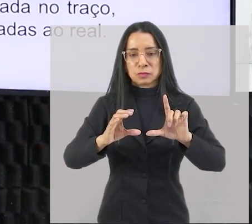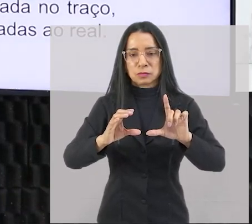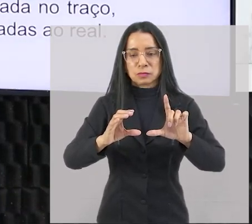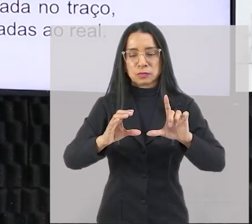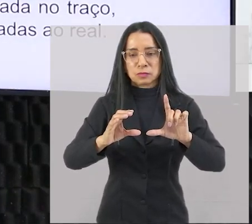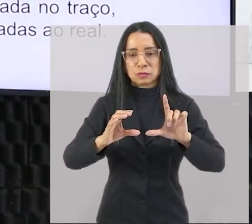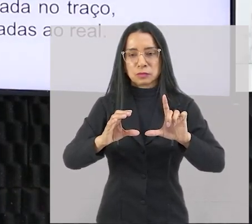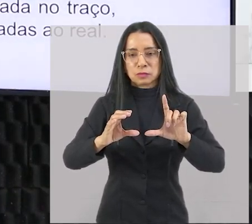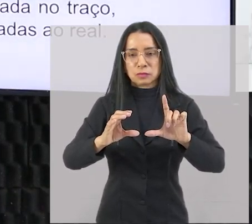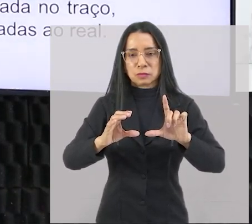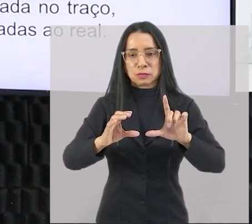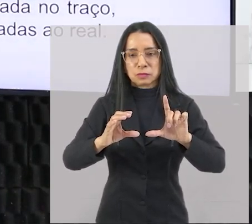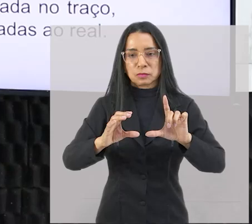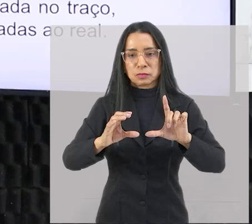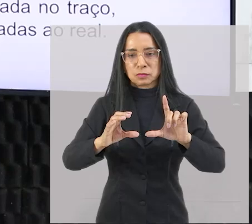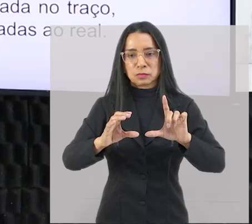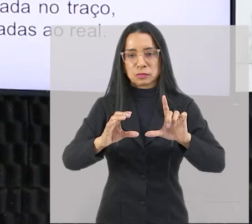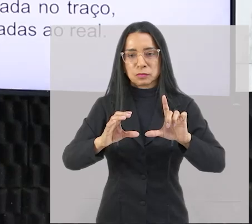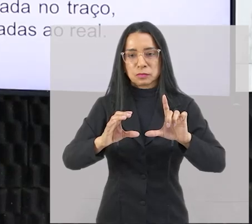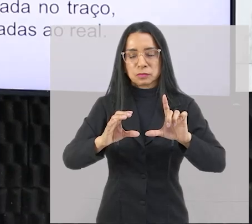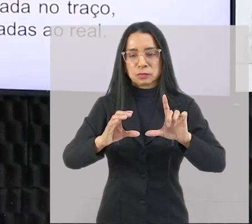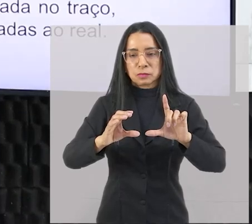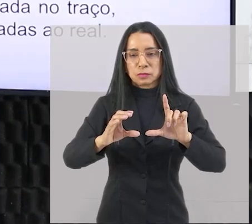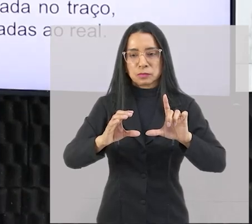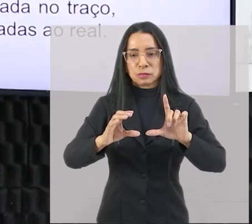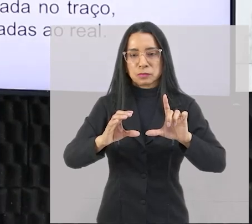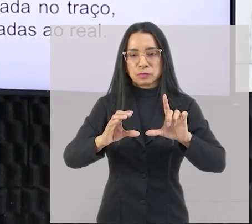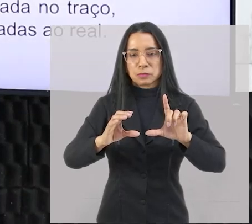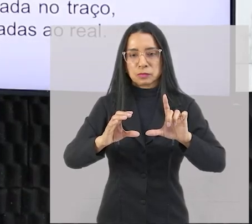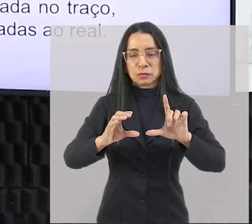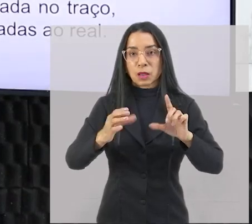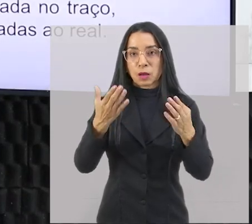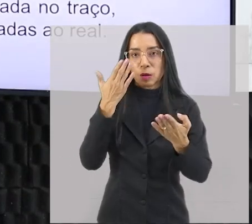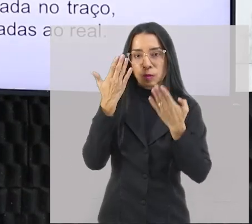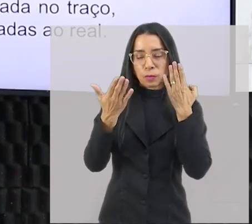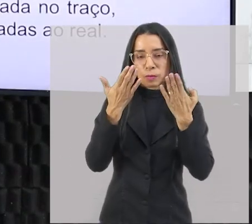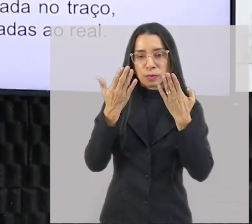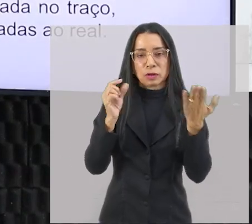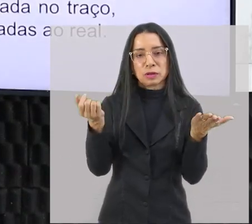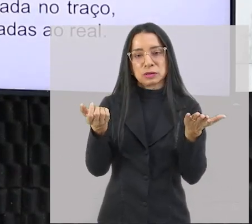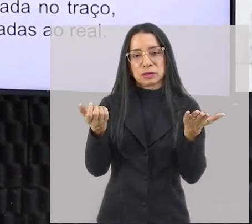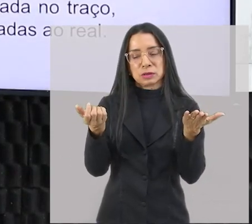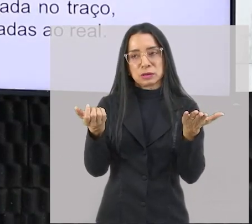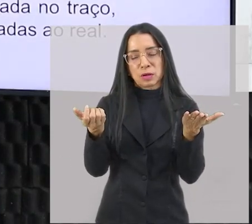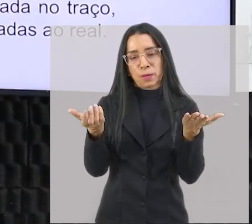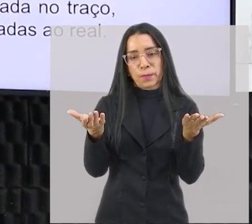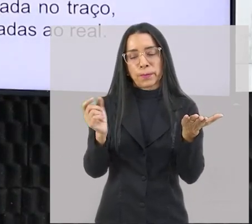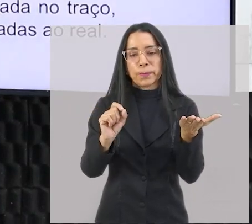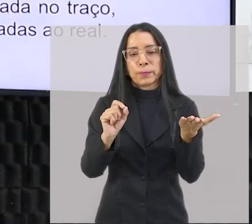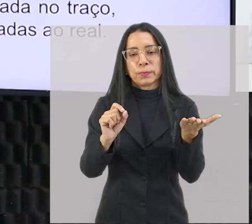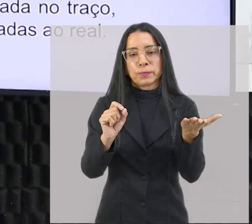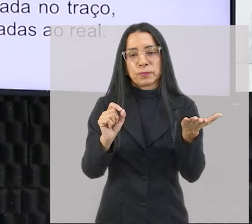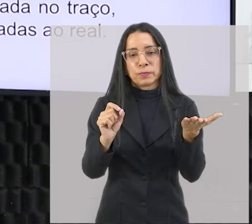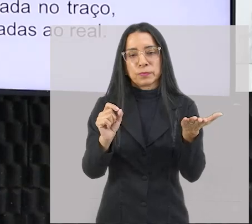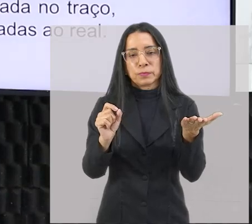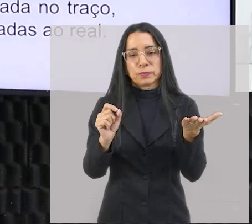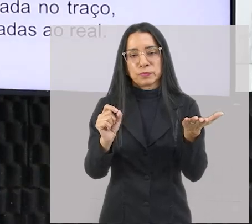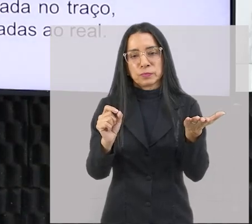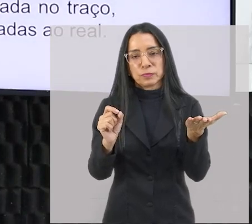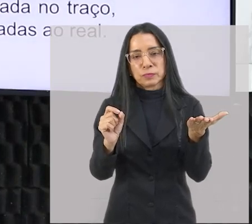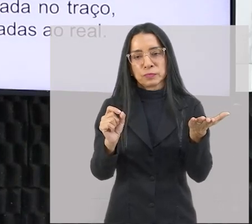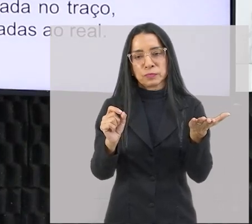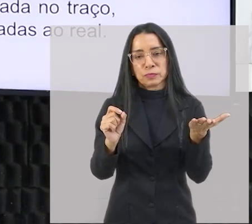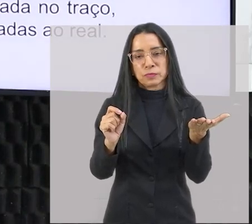formas vinculadas ao real. Da linha inflexível da razão. Eu faço uma comparação muito suave, sutil, com